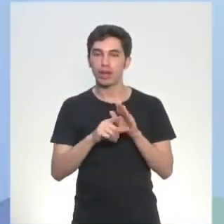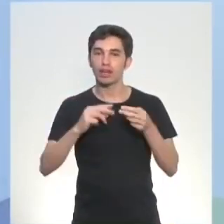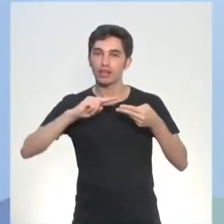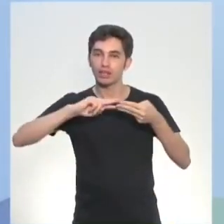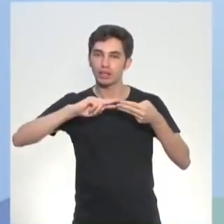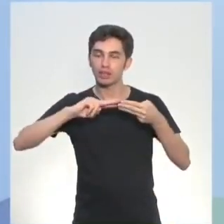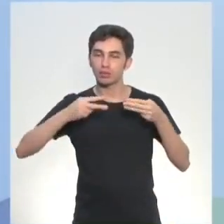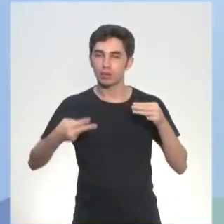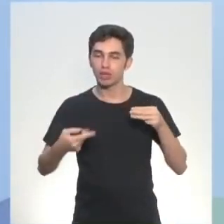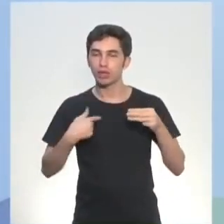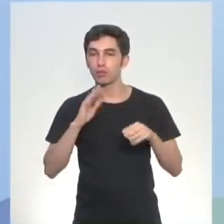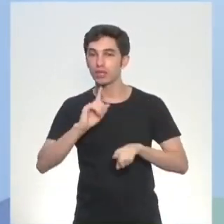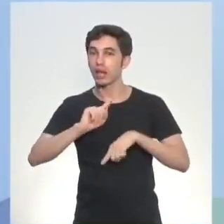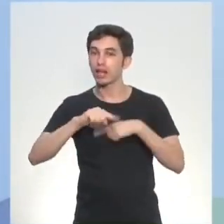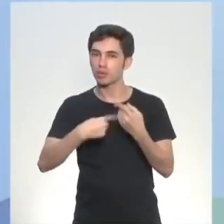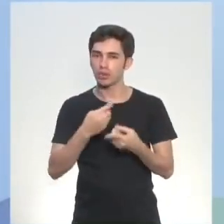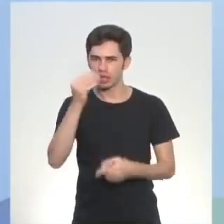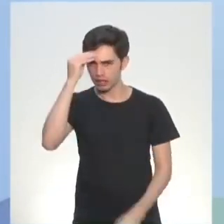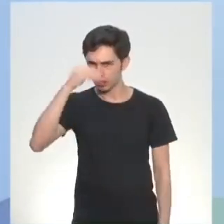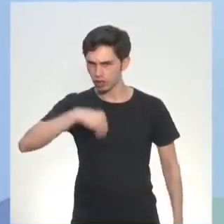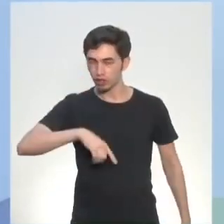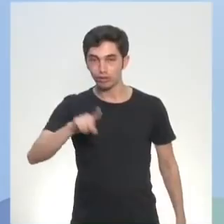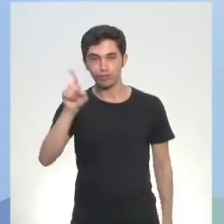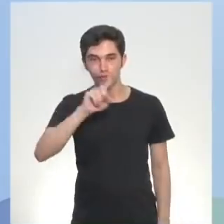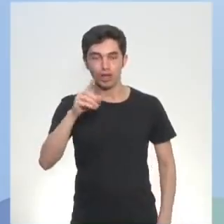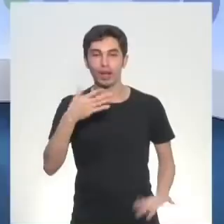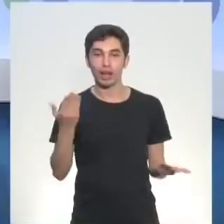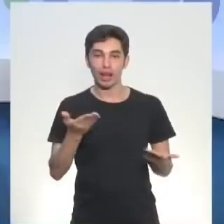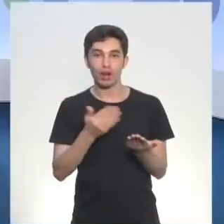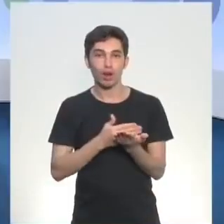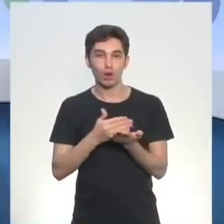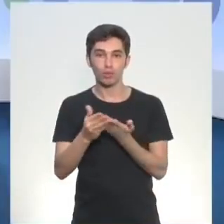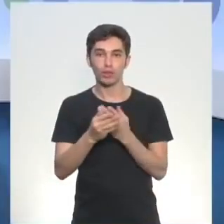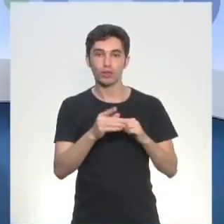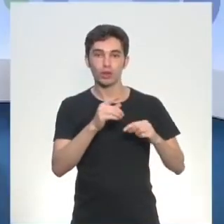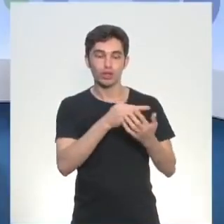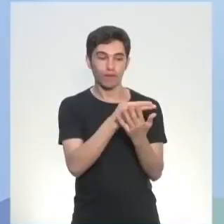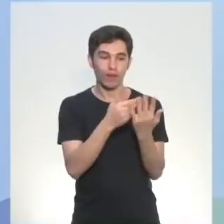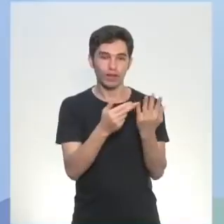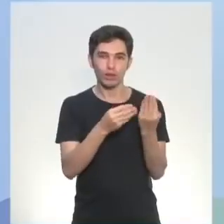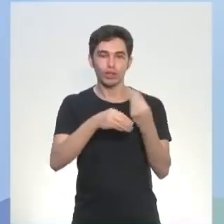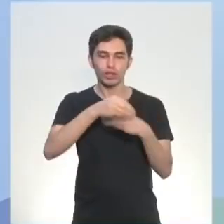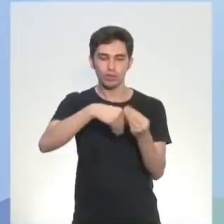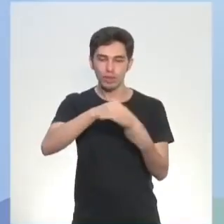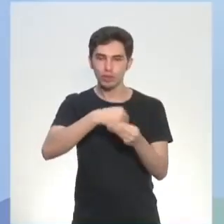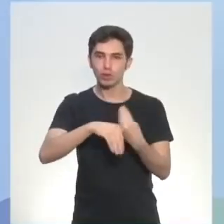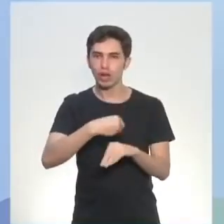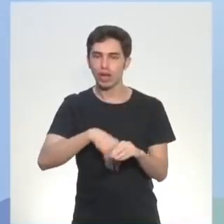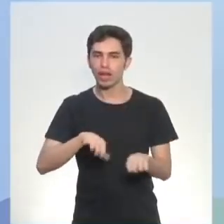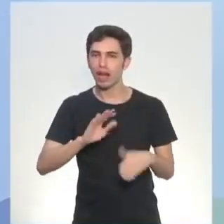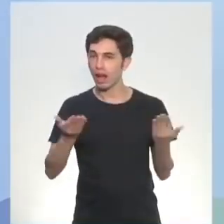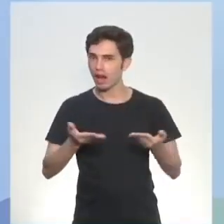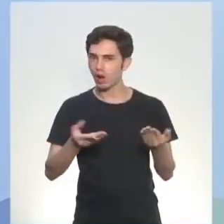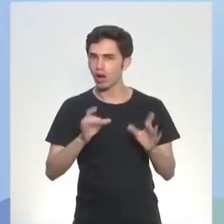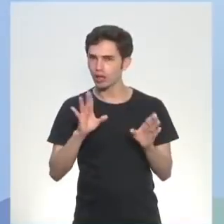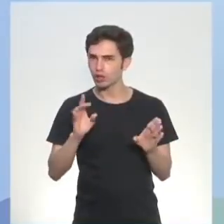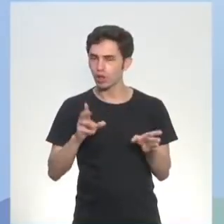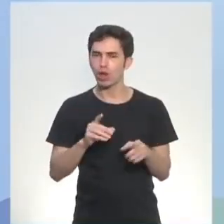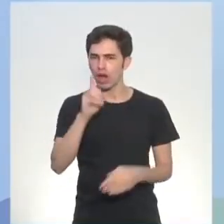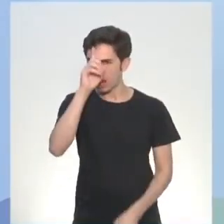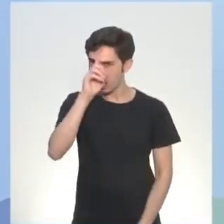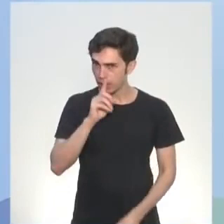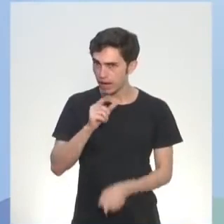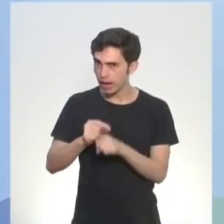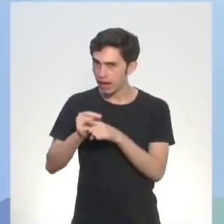cruzar mais de um fator. Ele começou a misturar fatores. Então, agora, não era apenas ervilha amarela